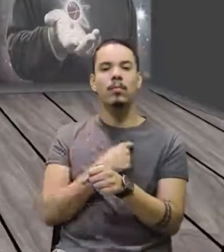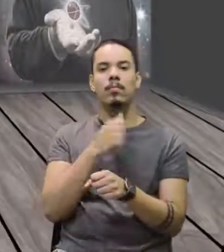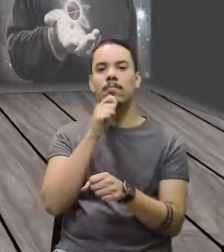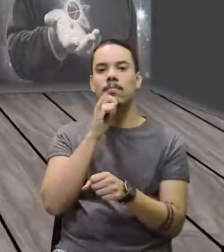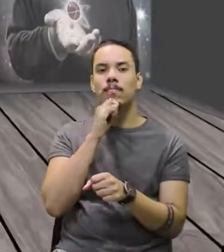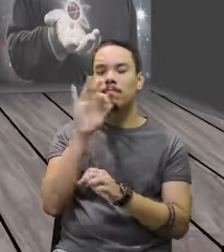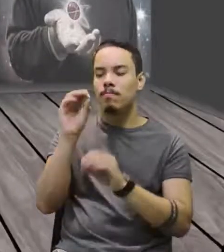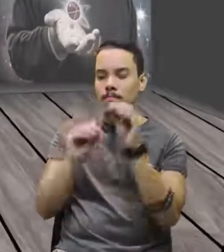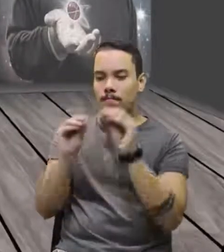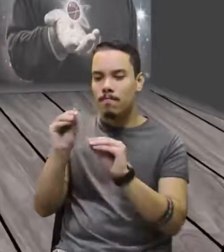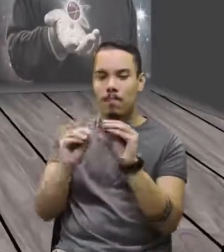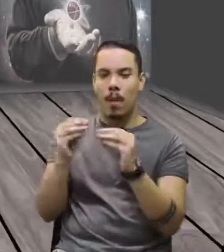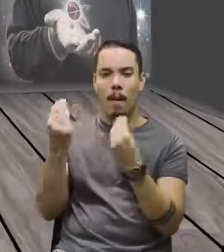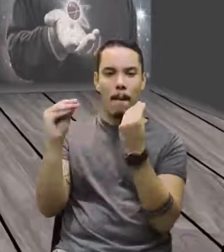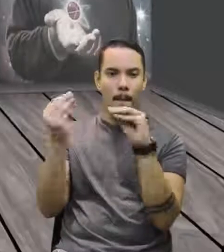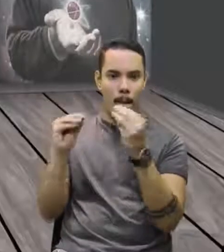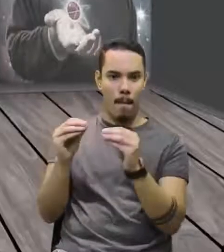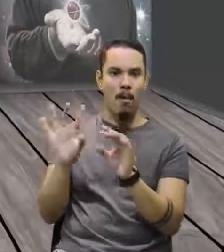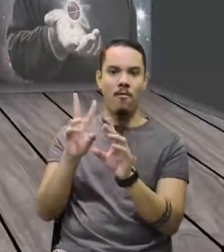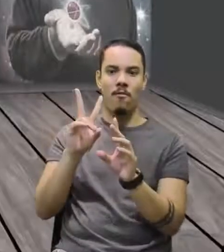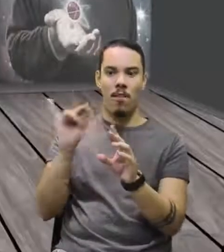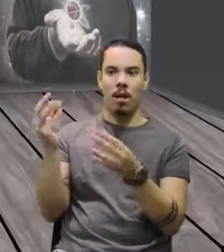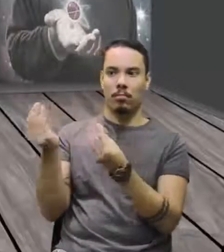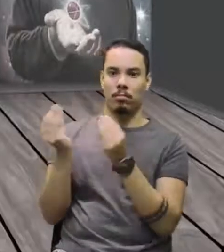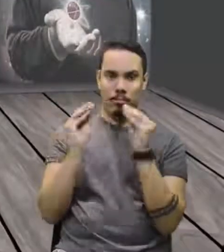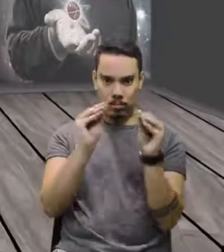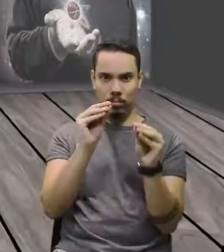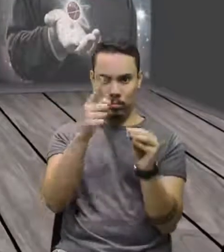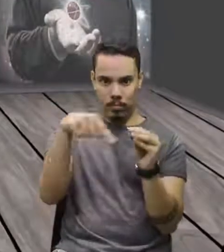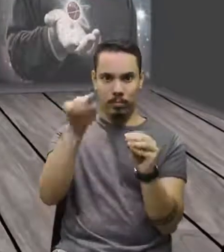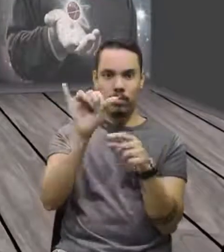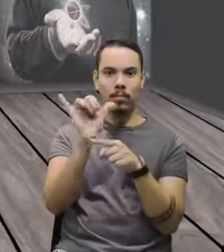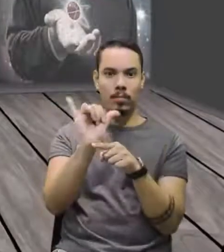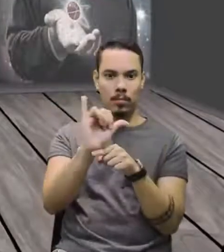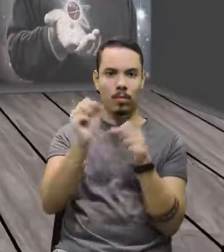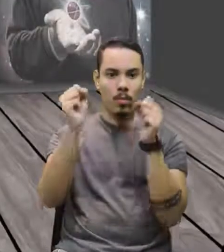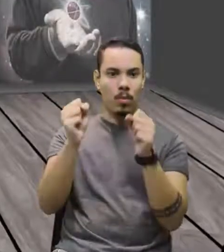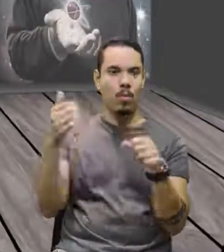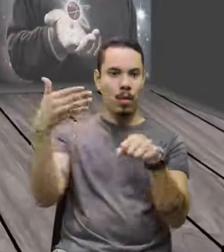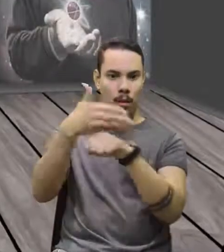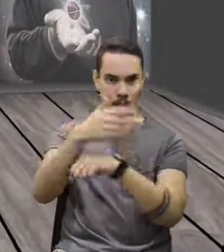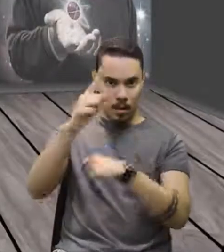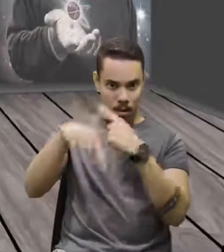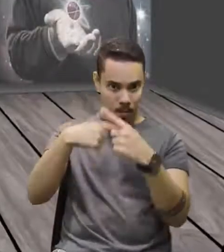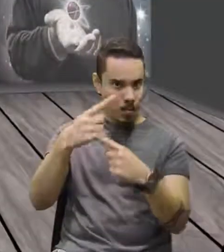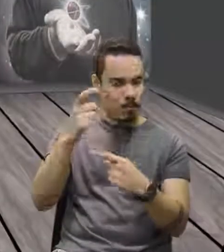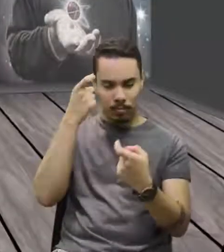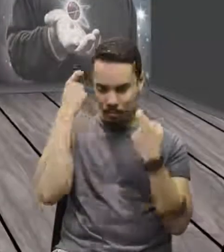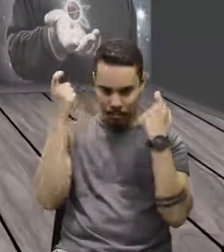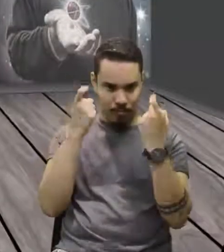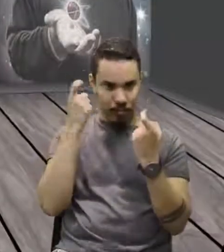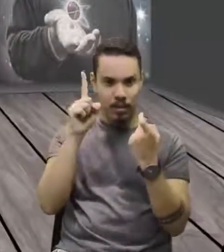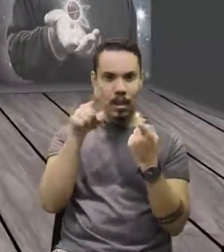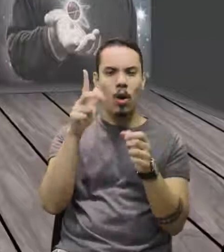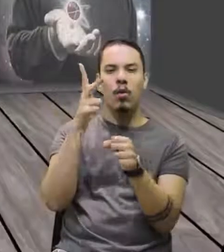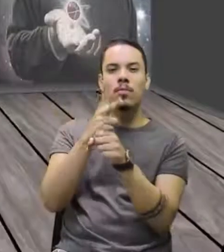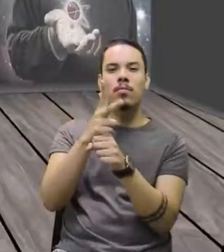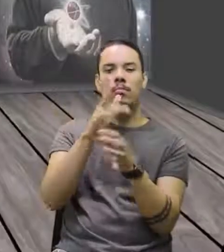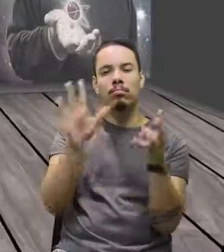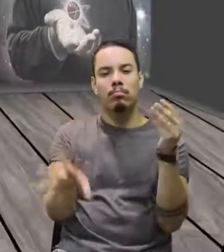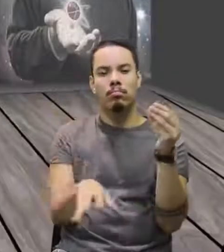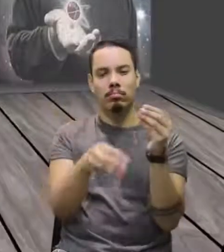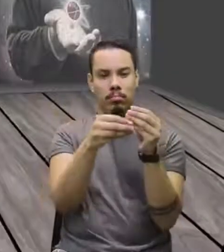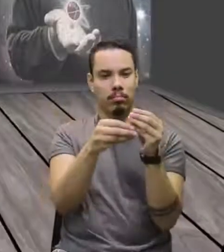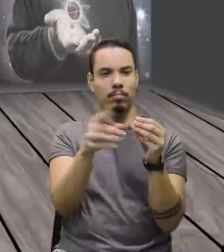produzindo um vídeo, vamos lançar ele na internet para vocês, vocês vão poder acessar depois, tudo bem? Então não se preocupe, é um vídeo para complementar,